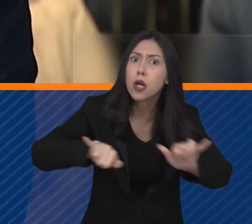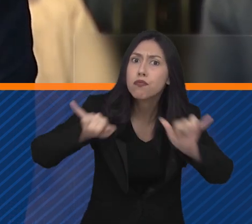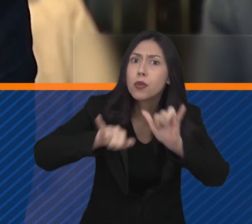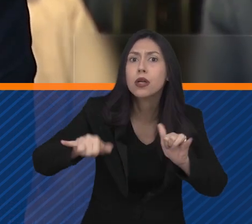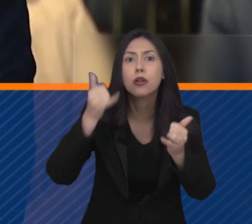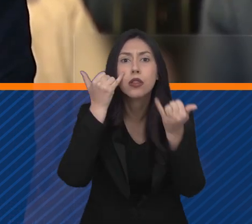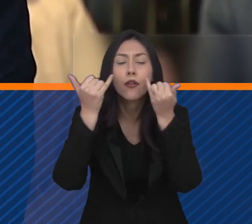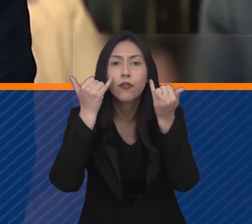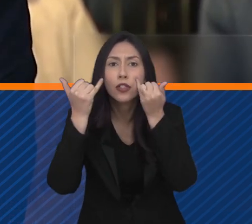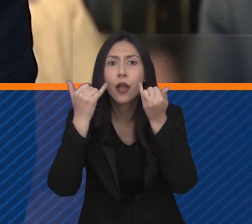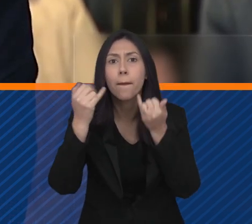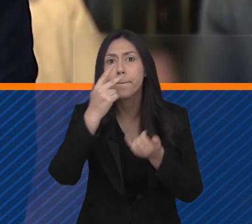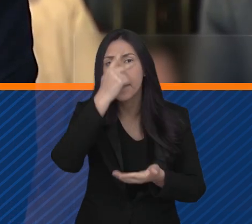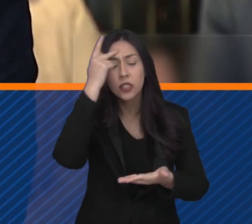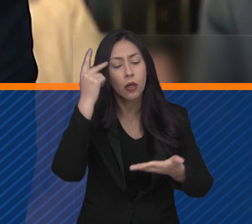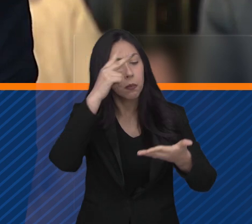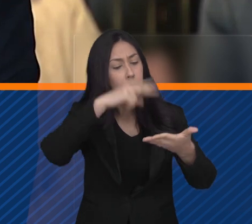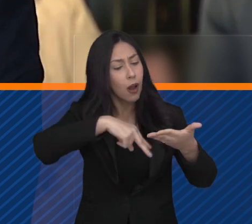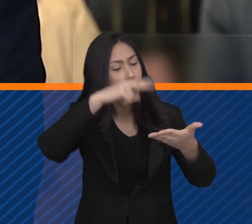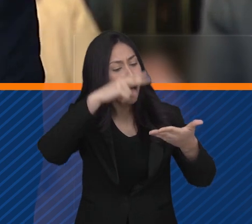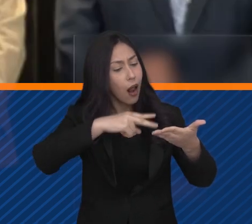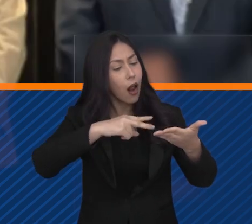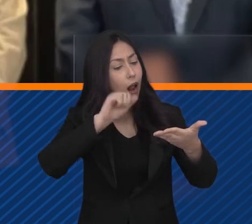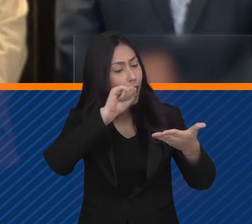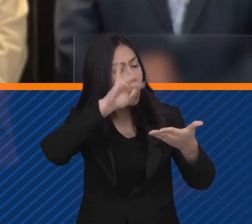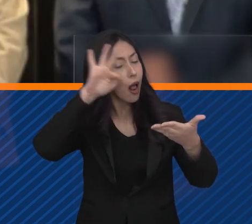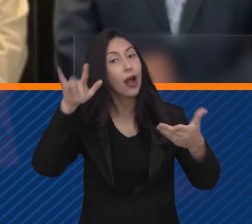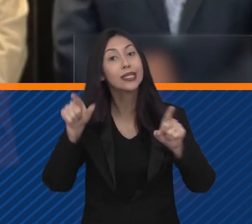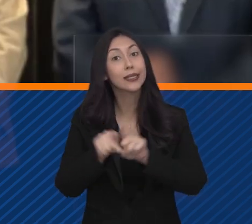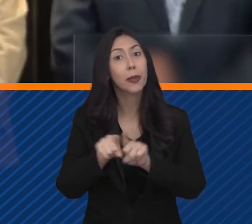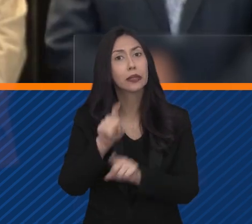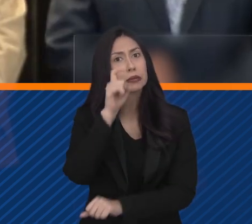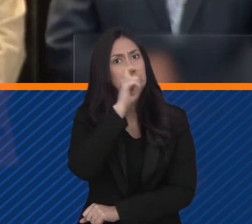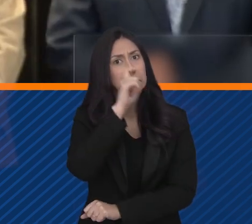informações para esclarecer os eleitores e evitar a propagação de